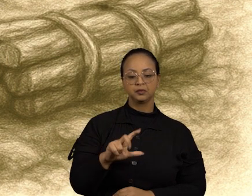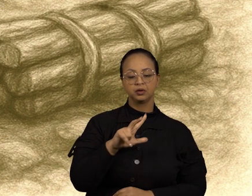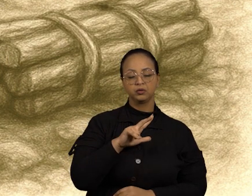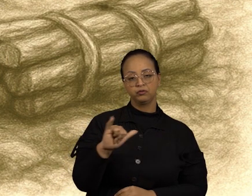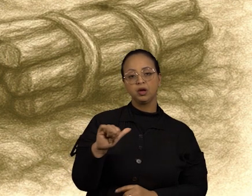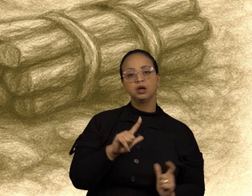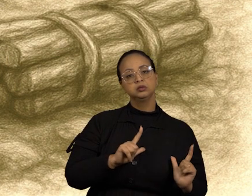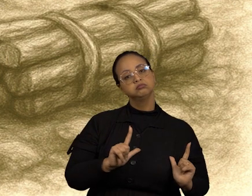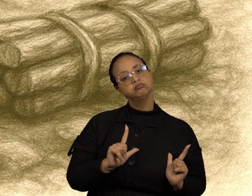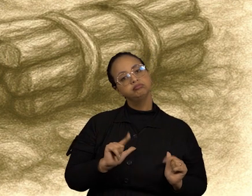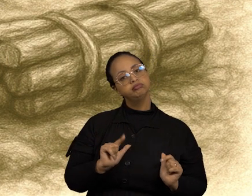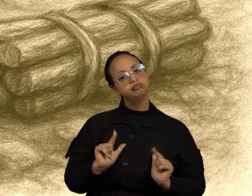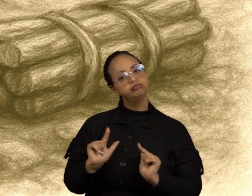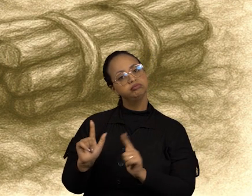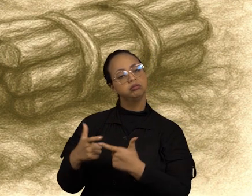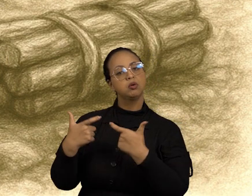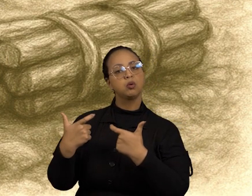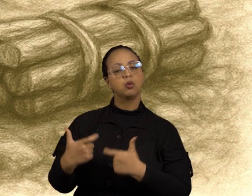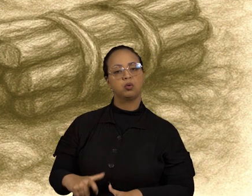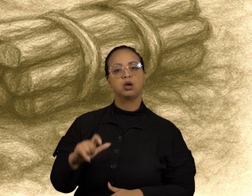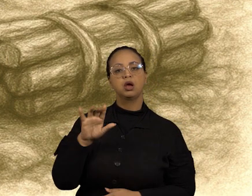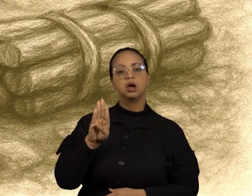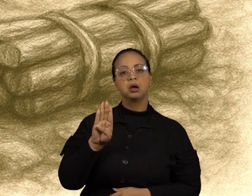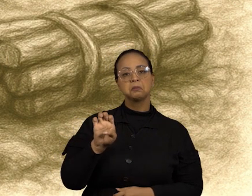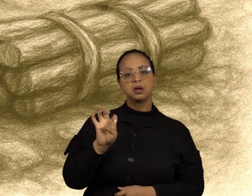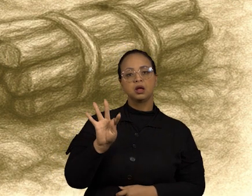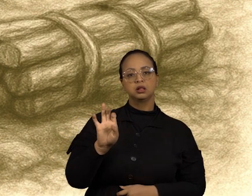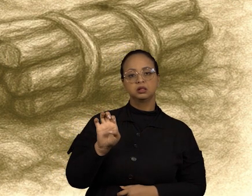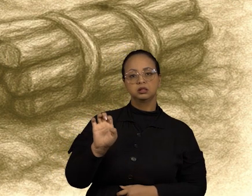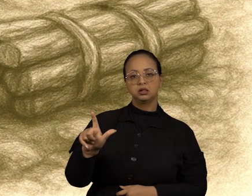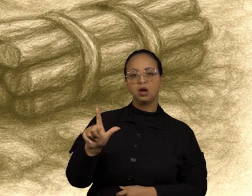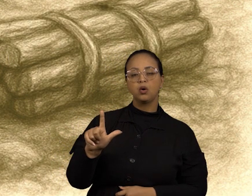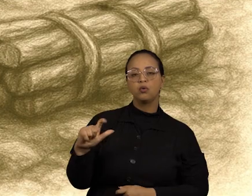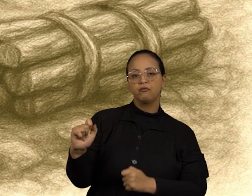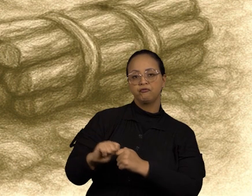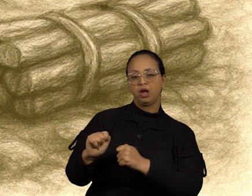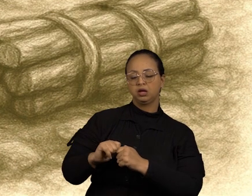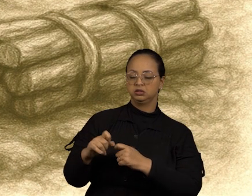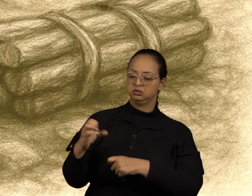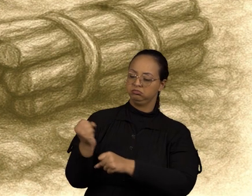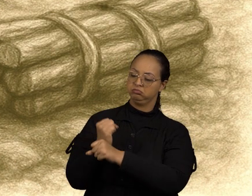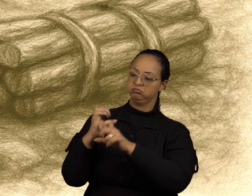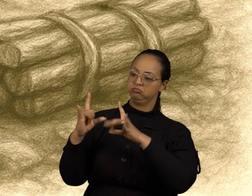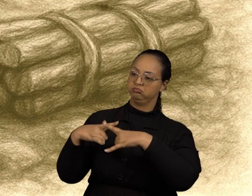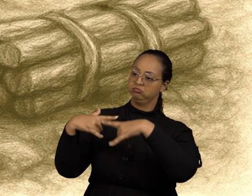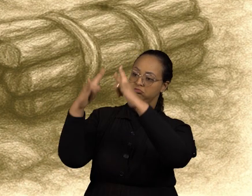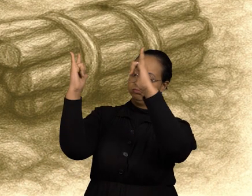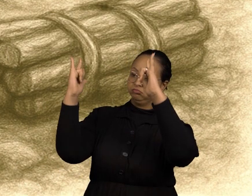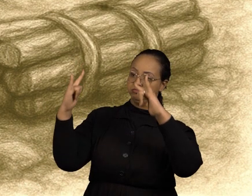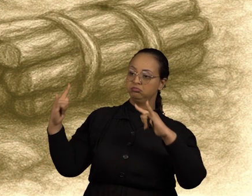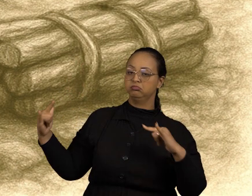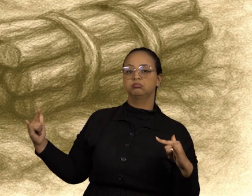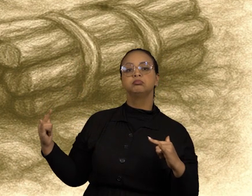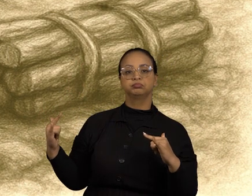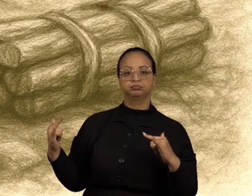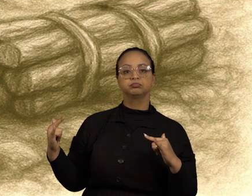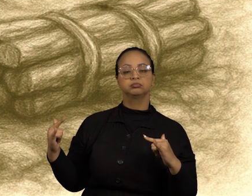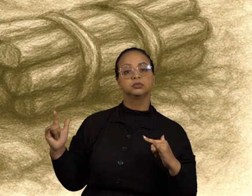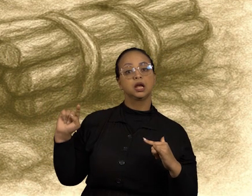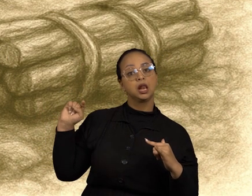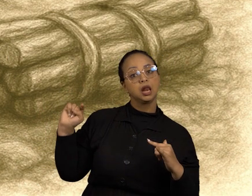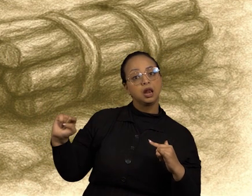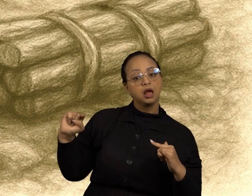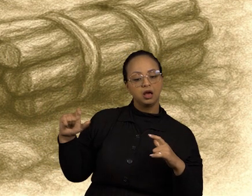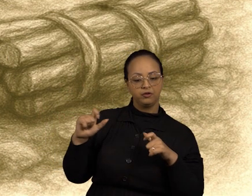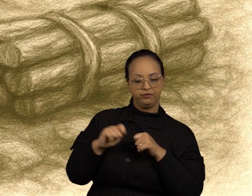oriente de Betel, armou a sua tenda. Ficando Betel ao ocidente